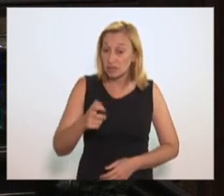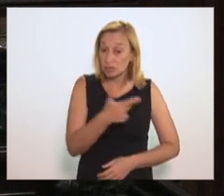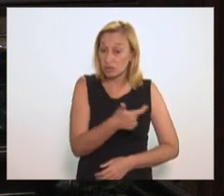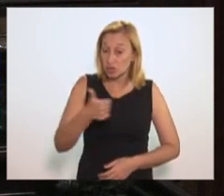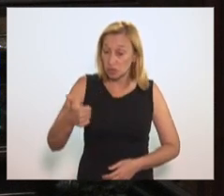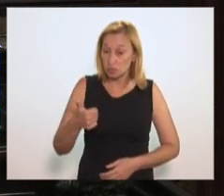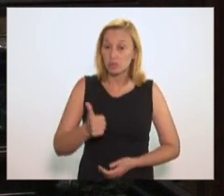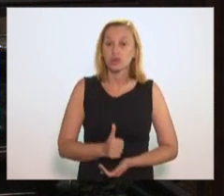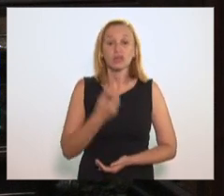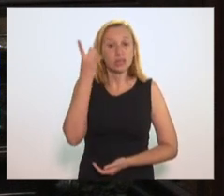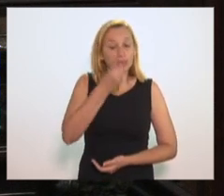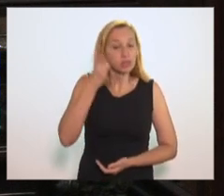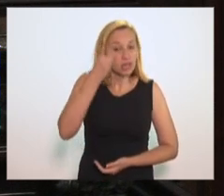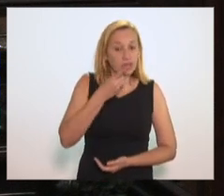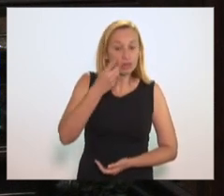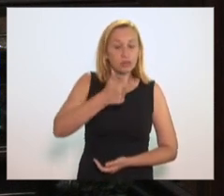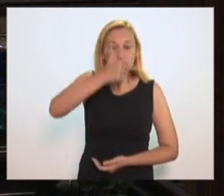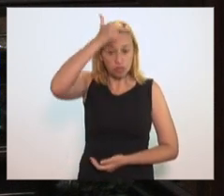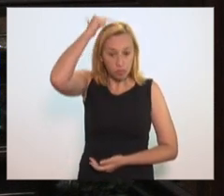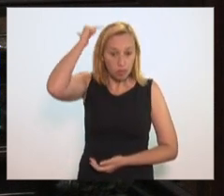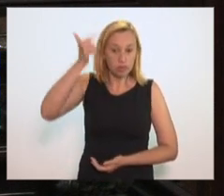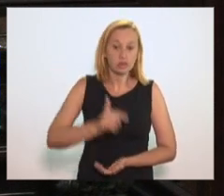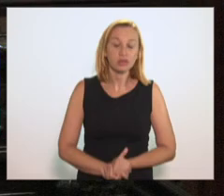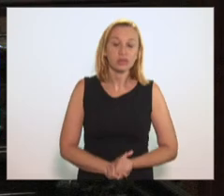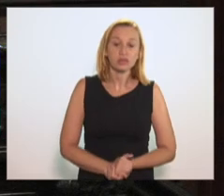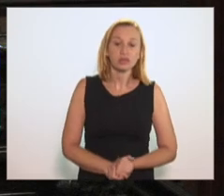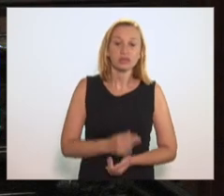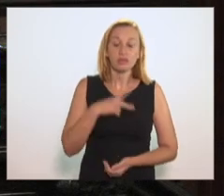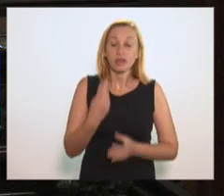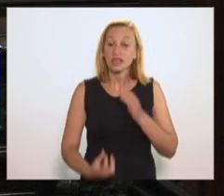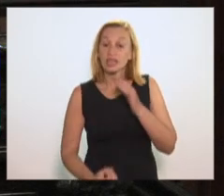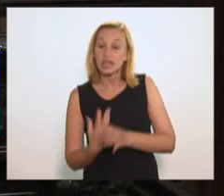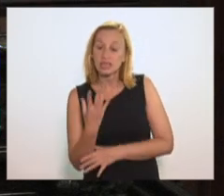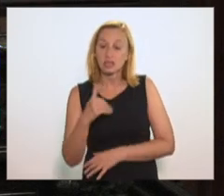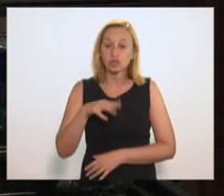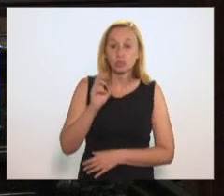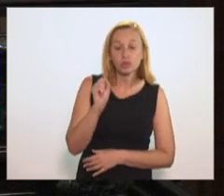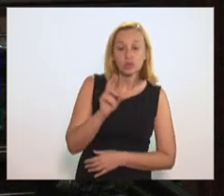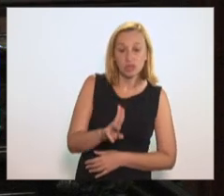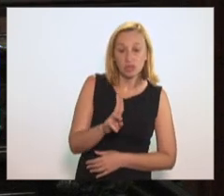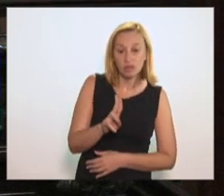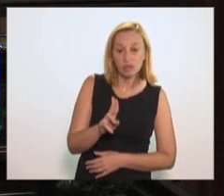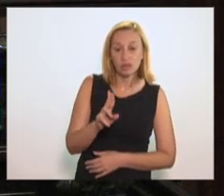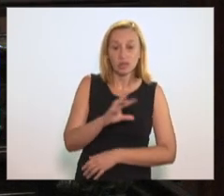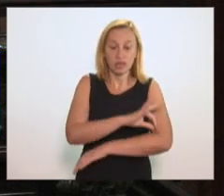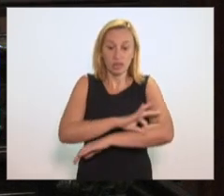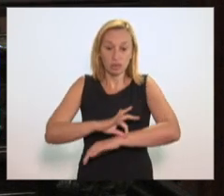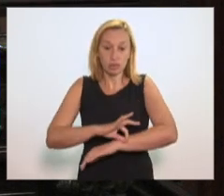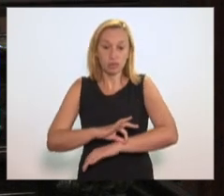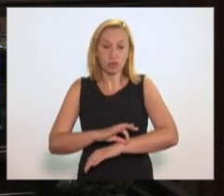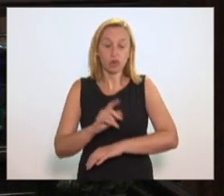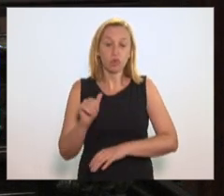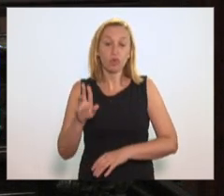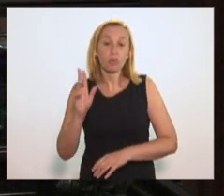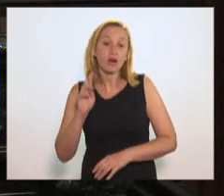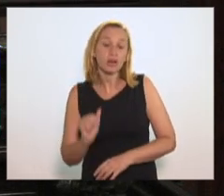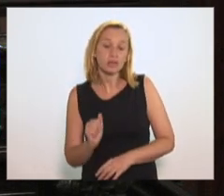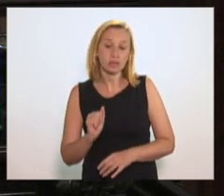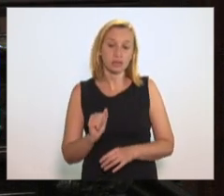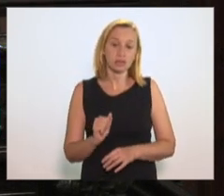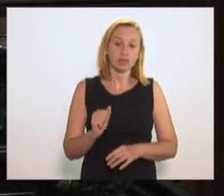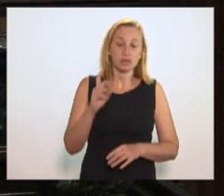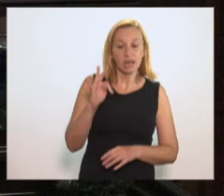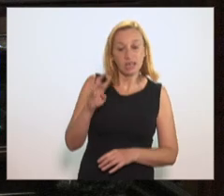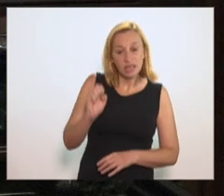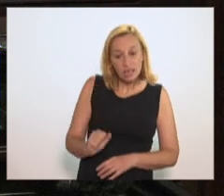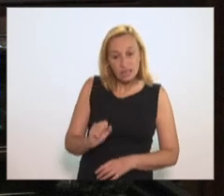deputado Luiz Paulo que dispõe sobre a criação do museu de arquitetura urbana do Catete englobando o percurso dos bairros da